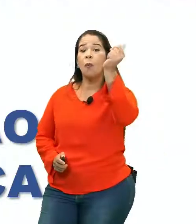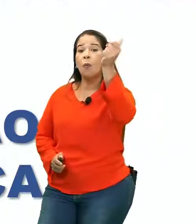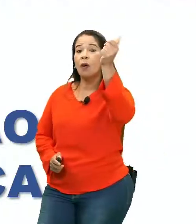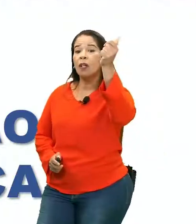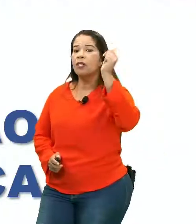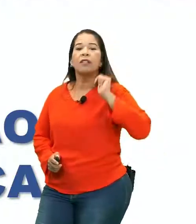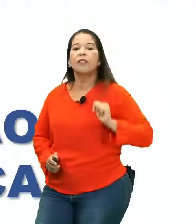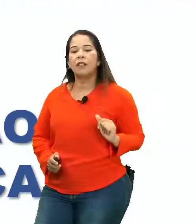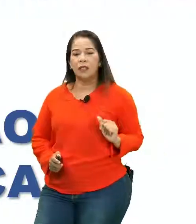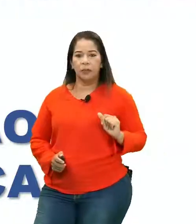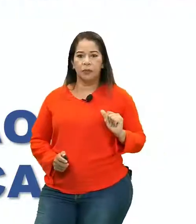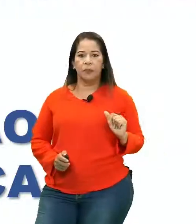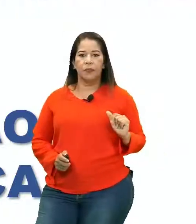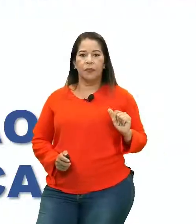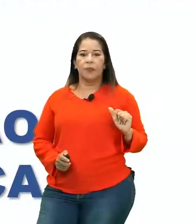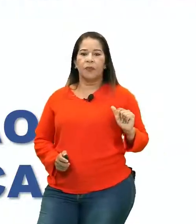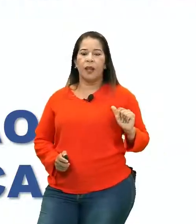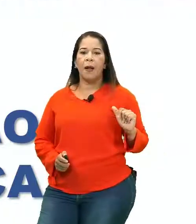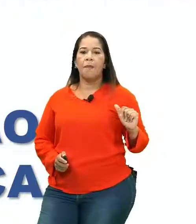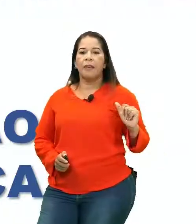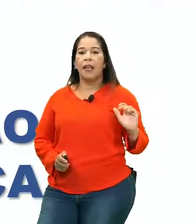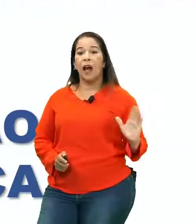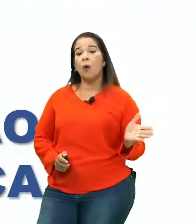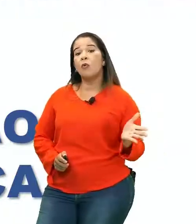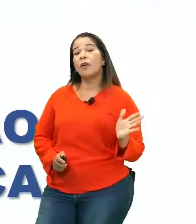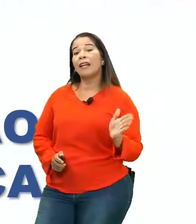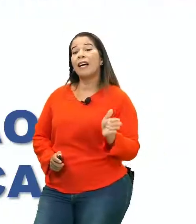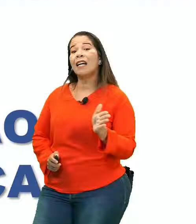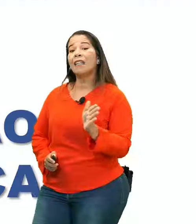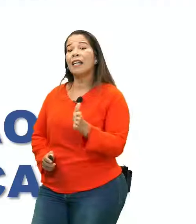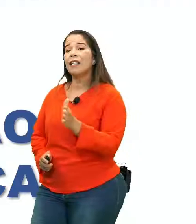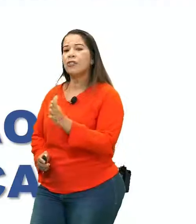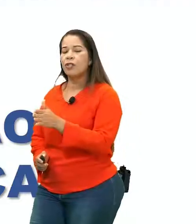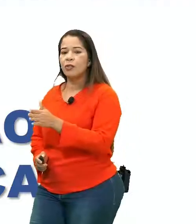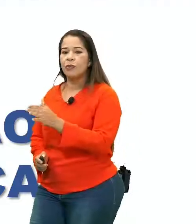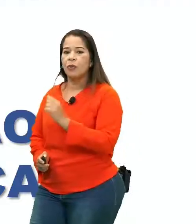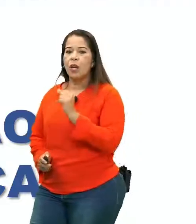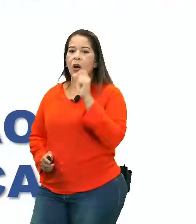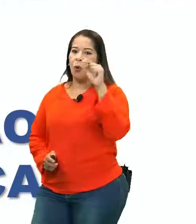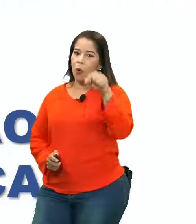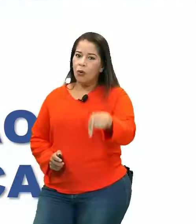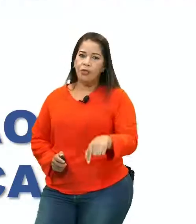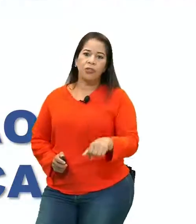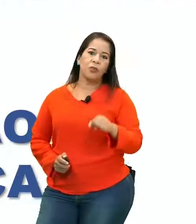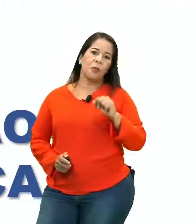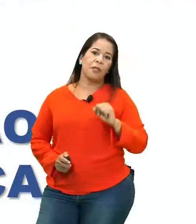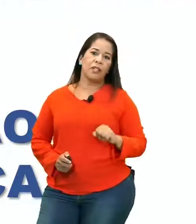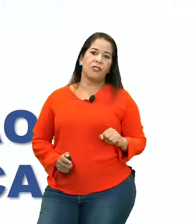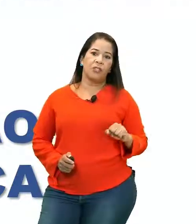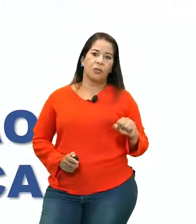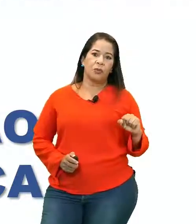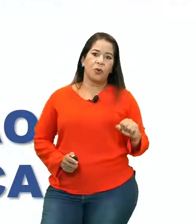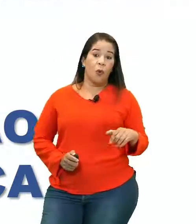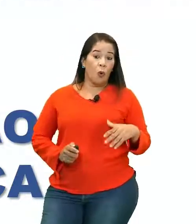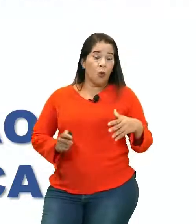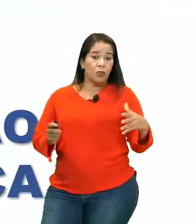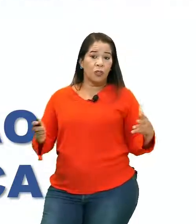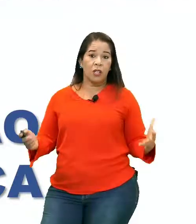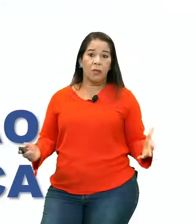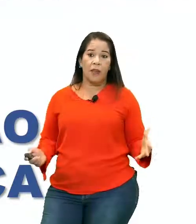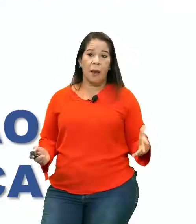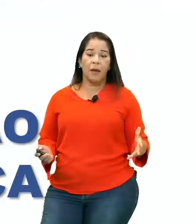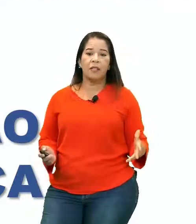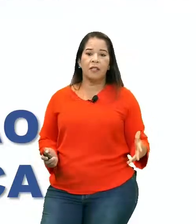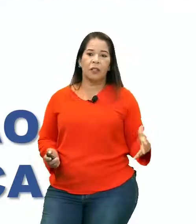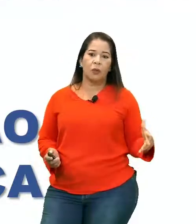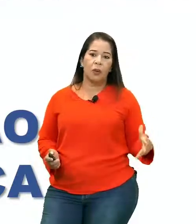algo instantâneo, tá? É algo gradativo. Hoje a gente compreende isso. Hoje